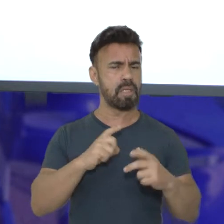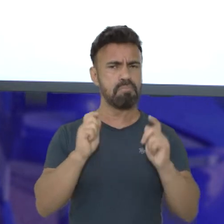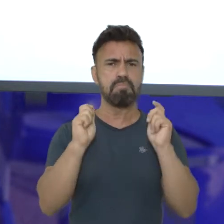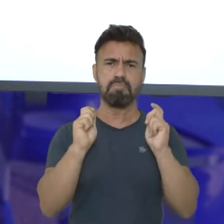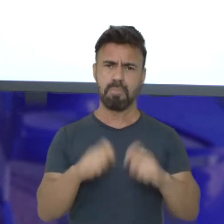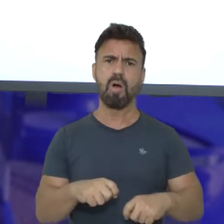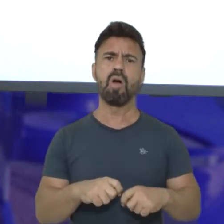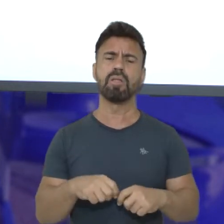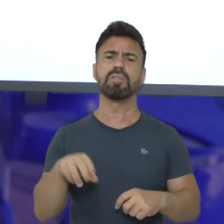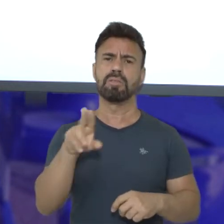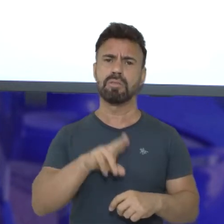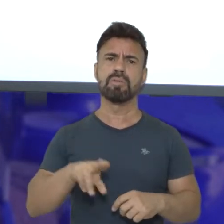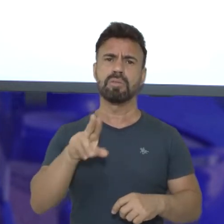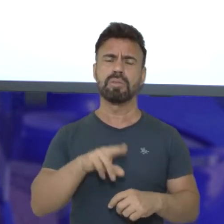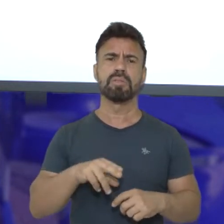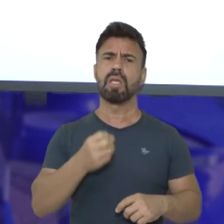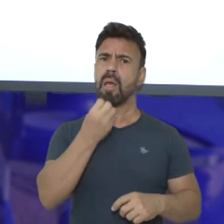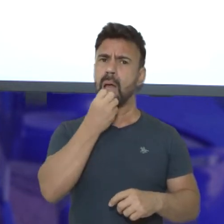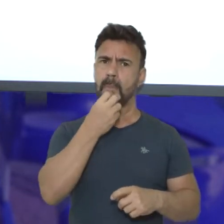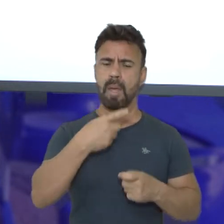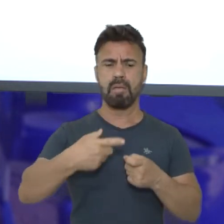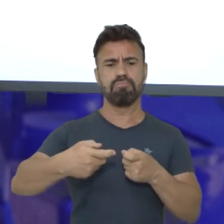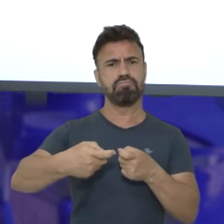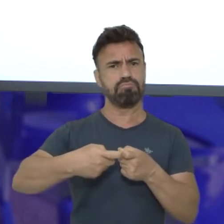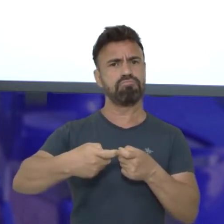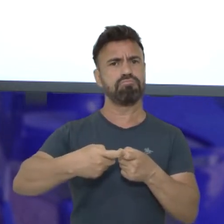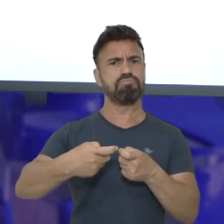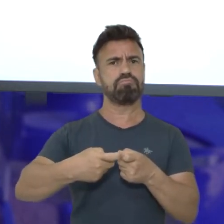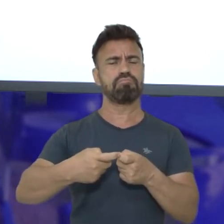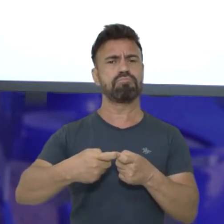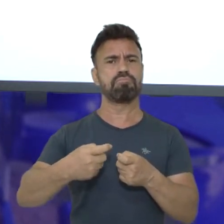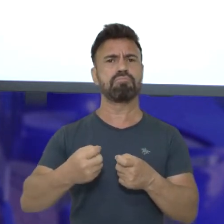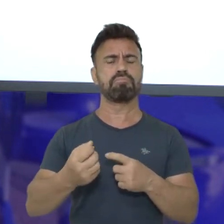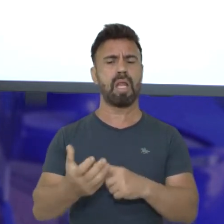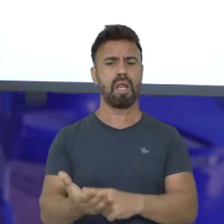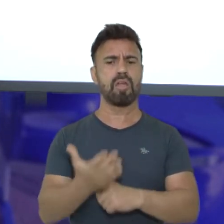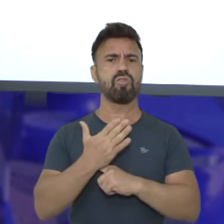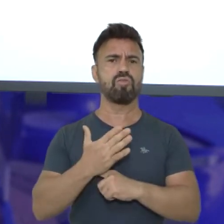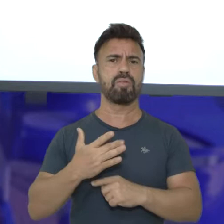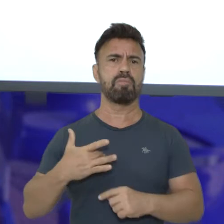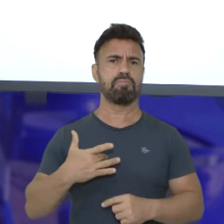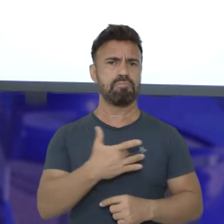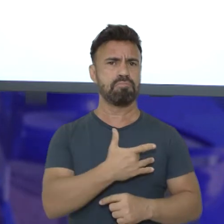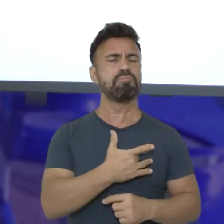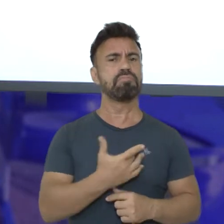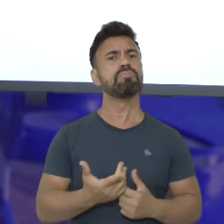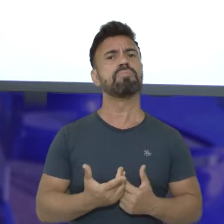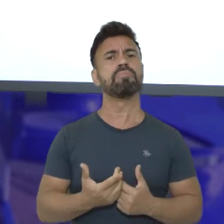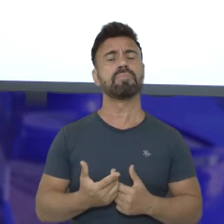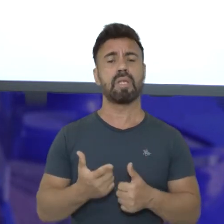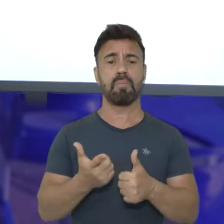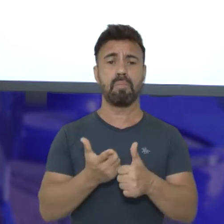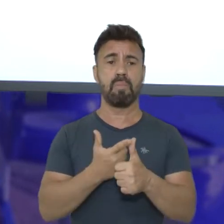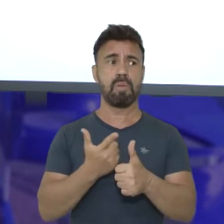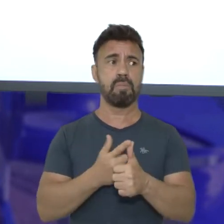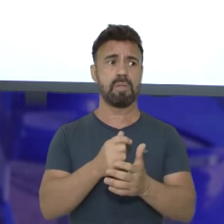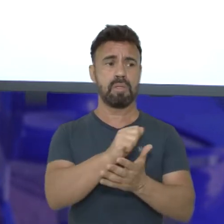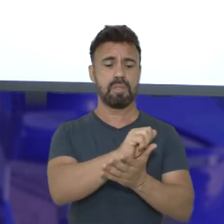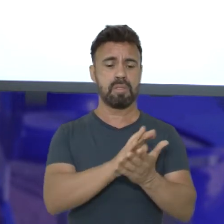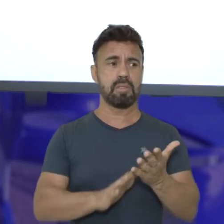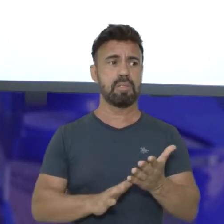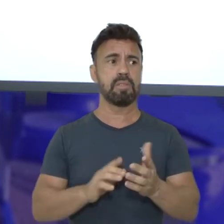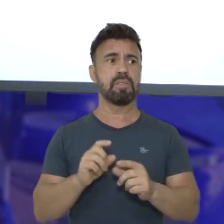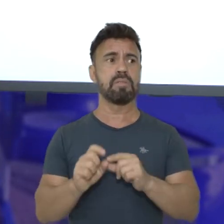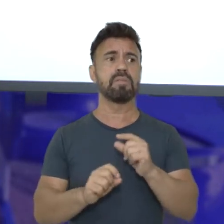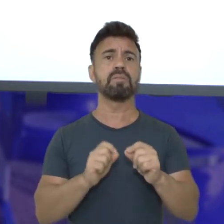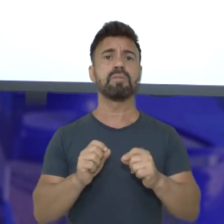ser utilizada muito bem ao nosso benefício na medicina. Então, o nosso primeiro exercício fala aqui